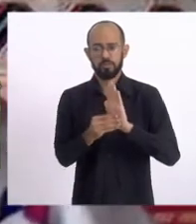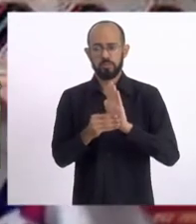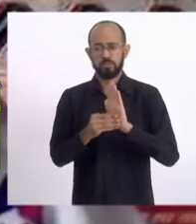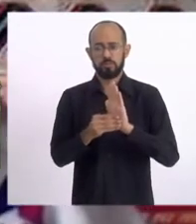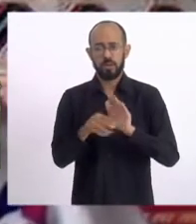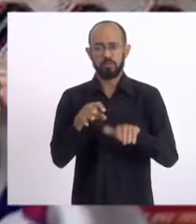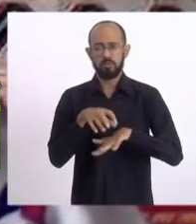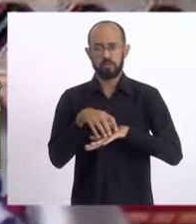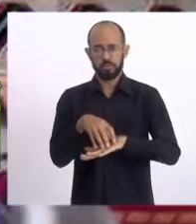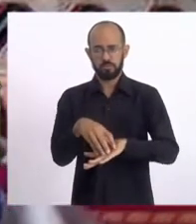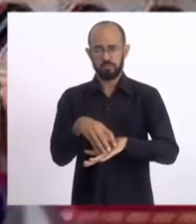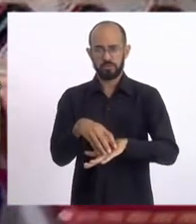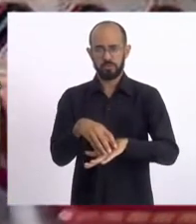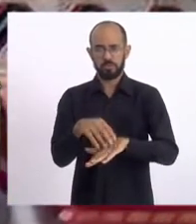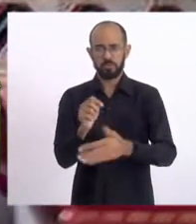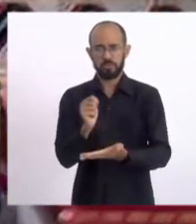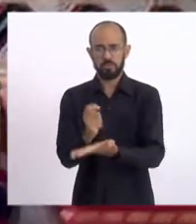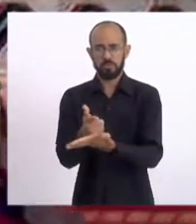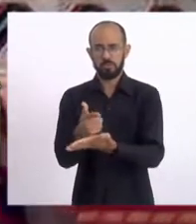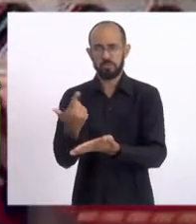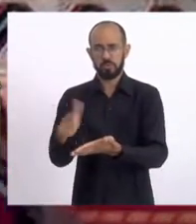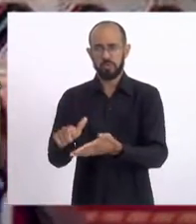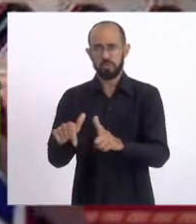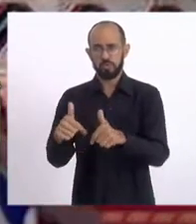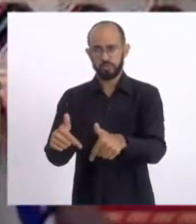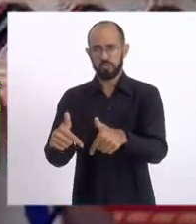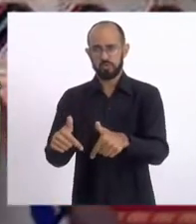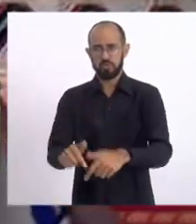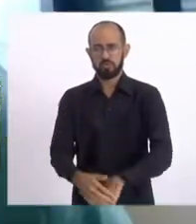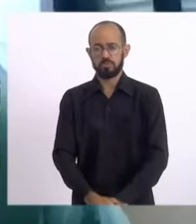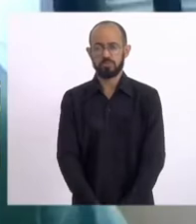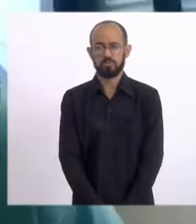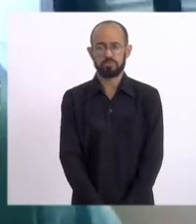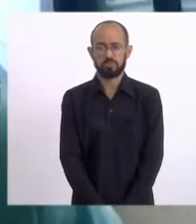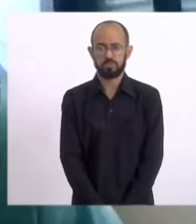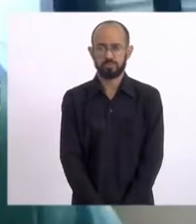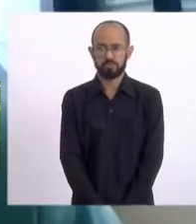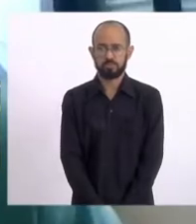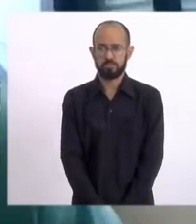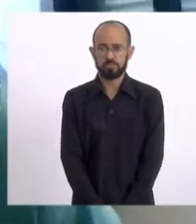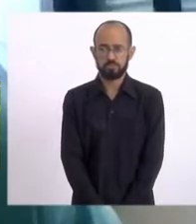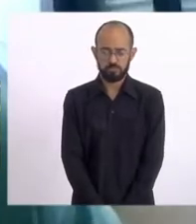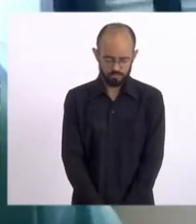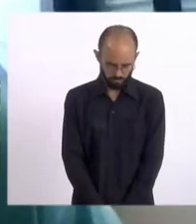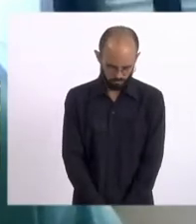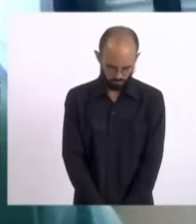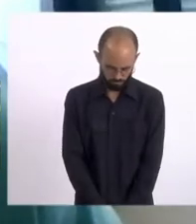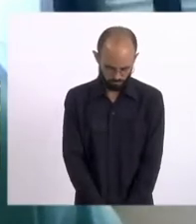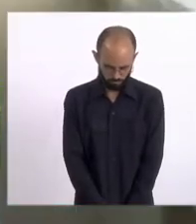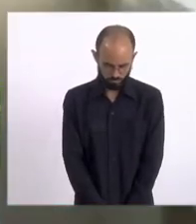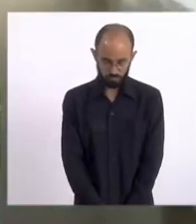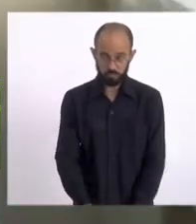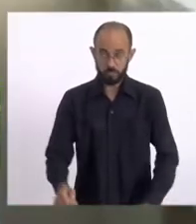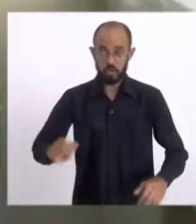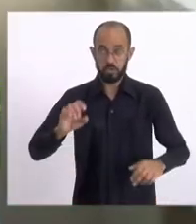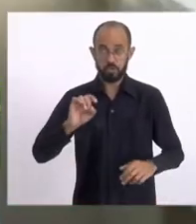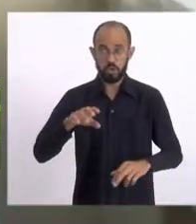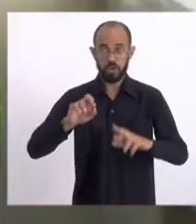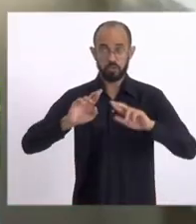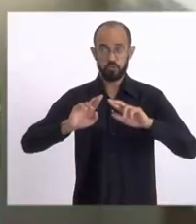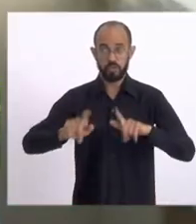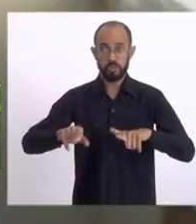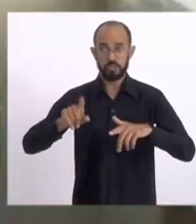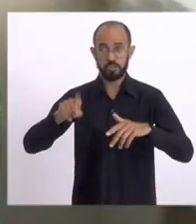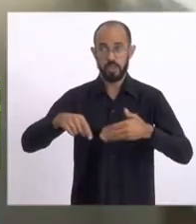transporte remunerado de passageiros e da outras providências. É a mesma coisa. A única coisa diferente aqui é a